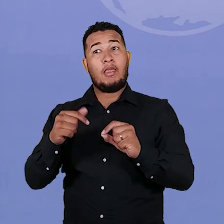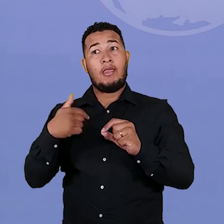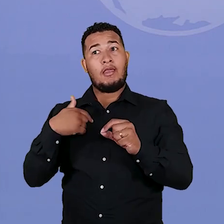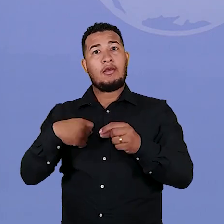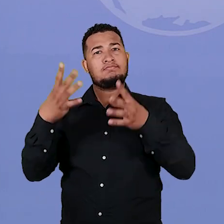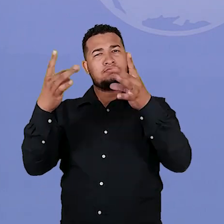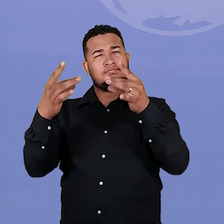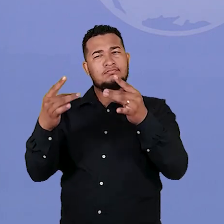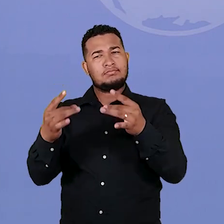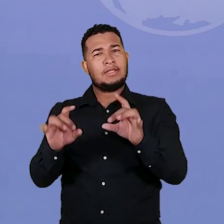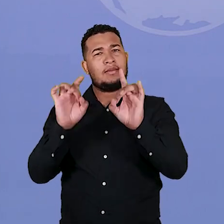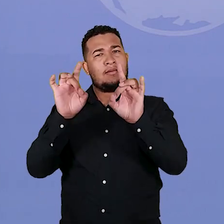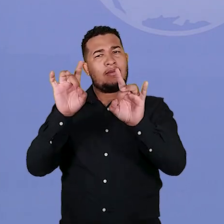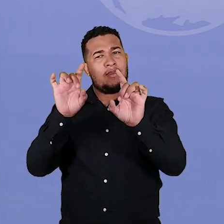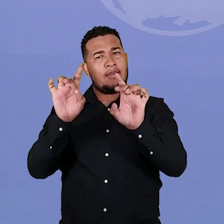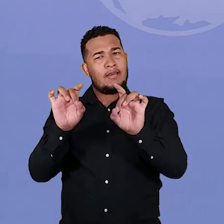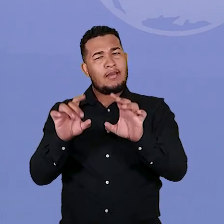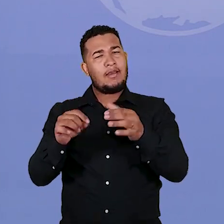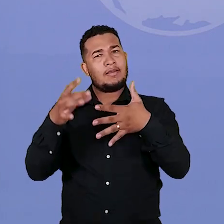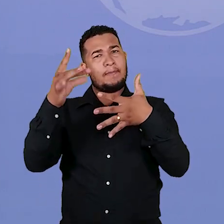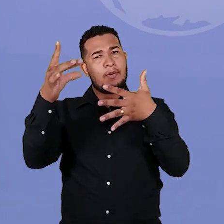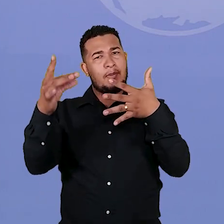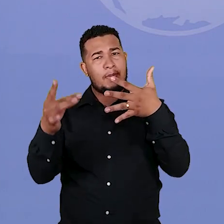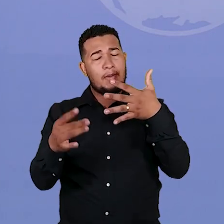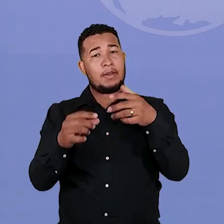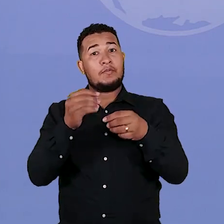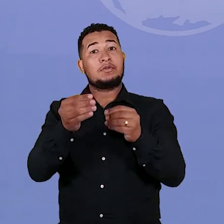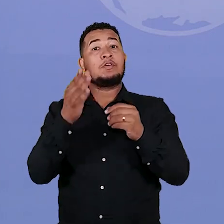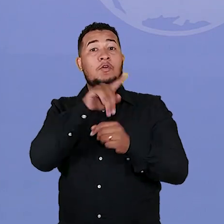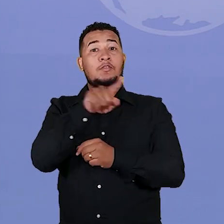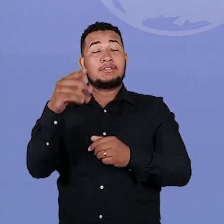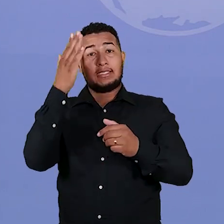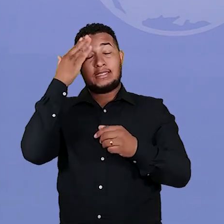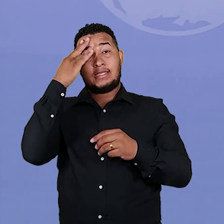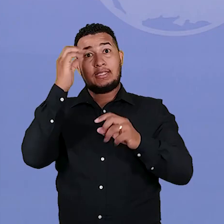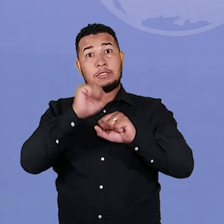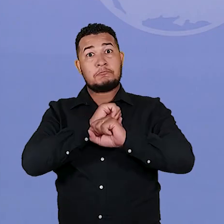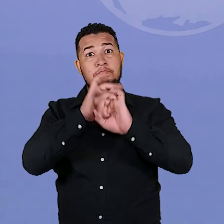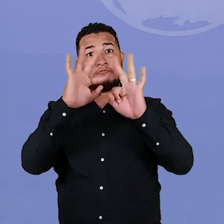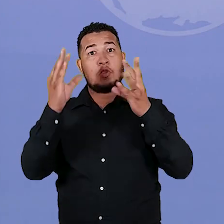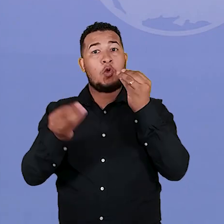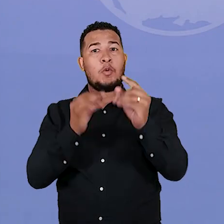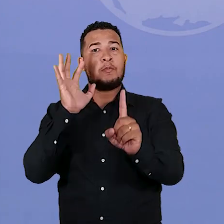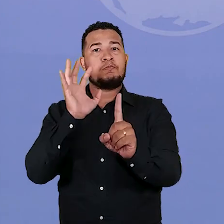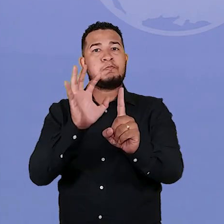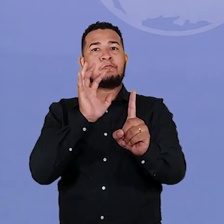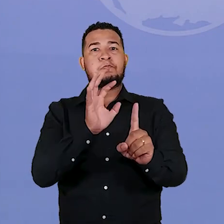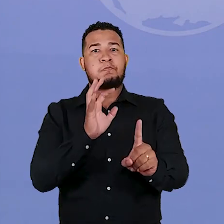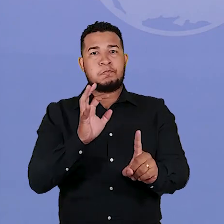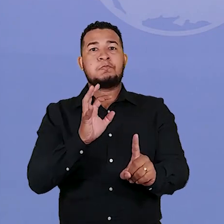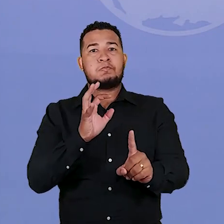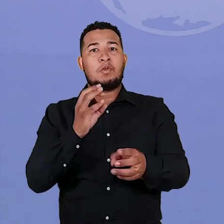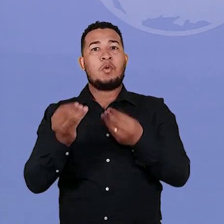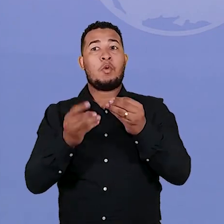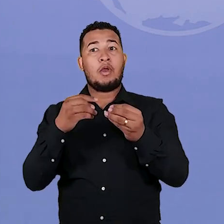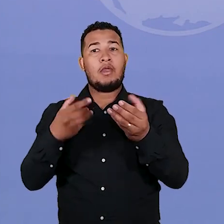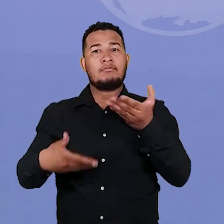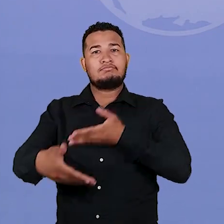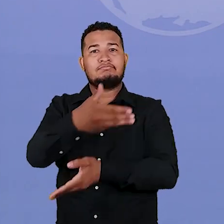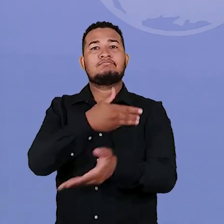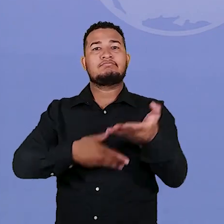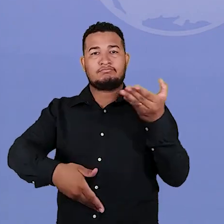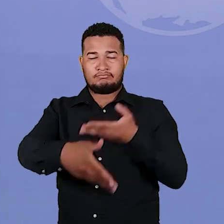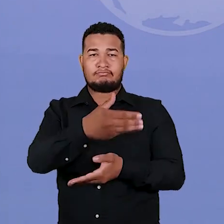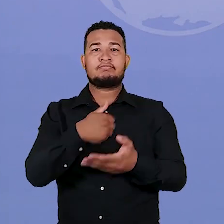Então, eu vou passar para vocês cada um desses fatores para vocês entenderem melhor como que eles